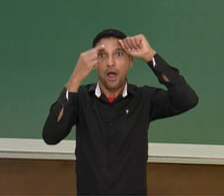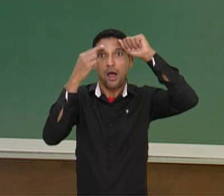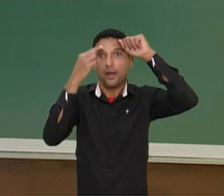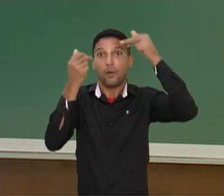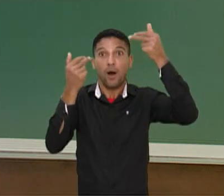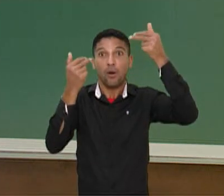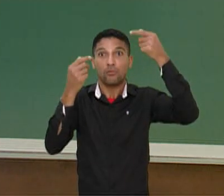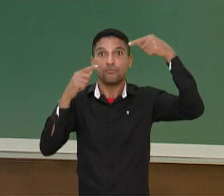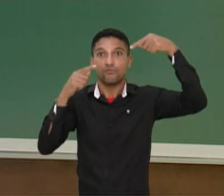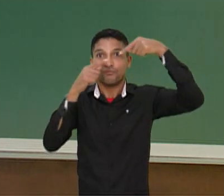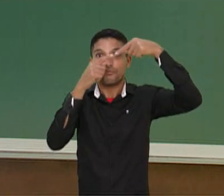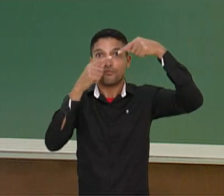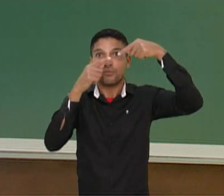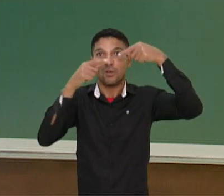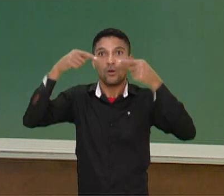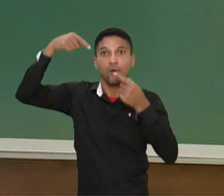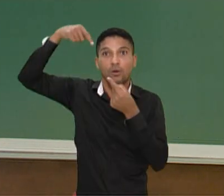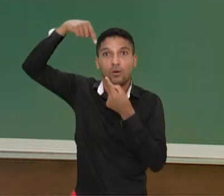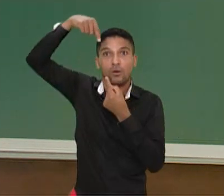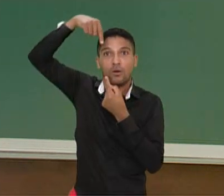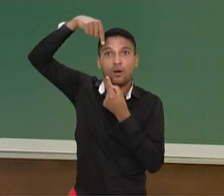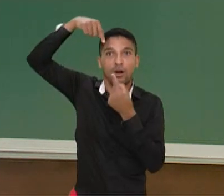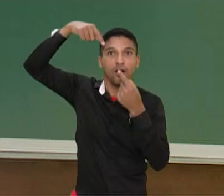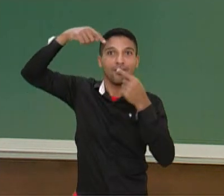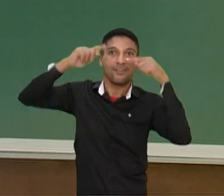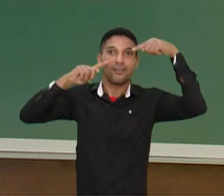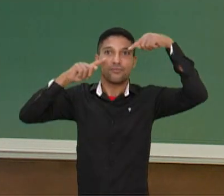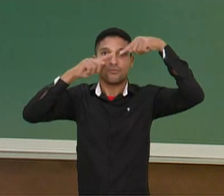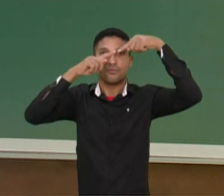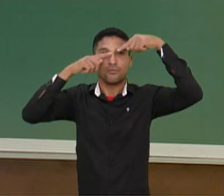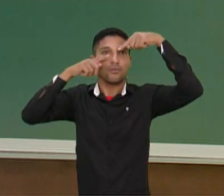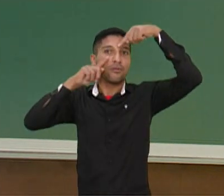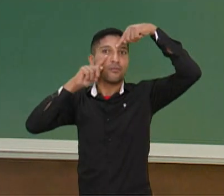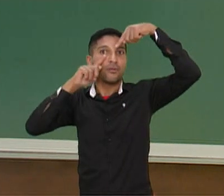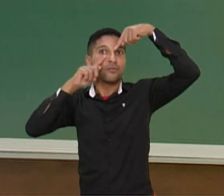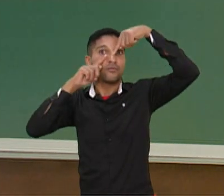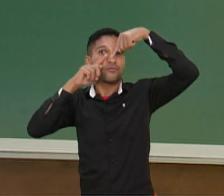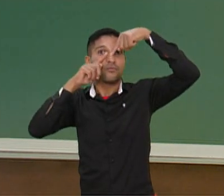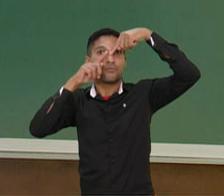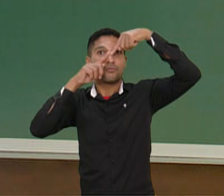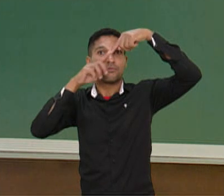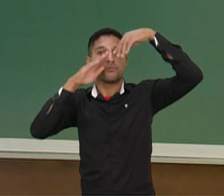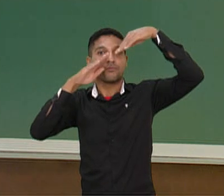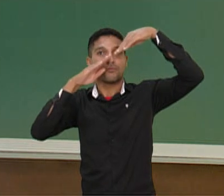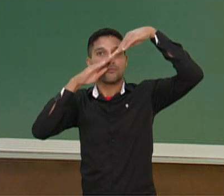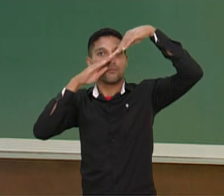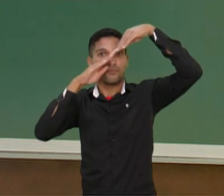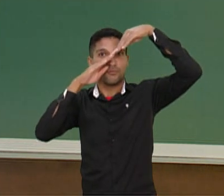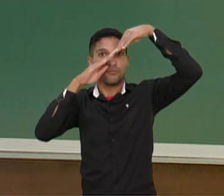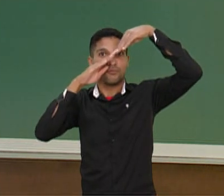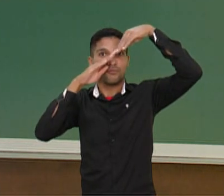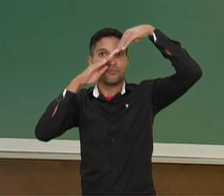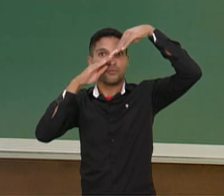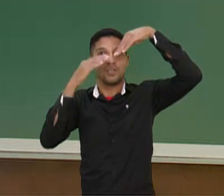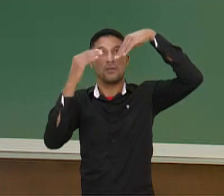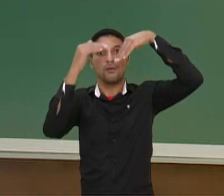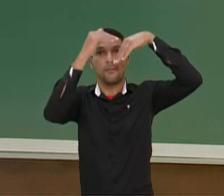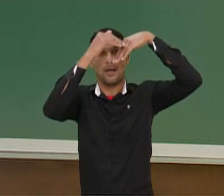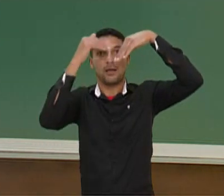gente divide por 2. Olha como fica fácil, você não precisa estar decorando, ó. Número de diagonal. Cada